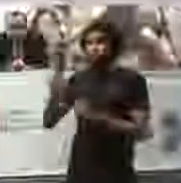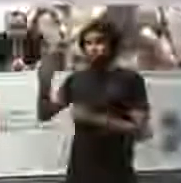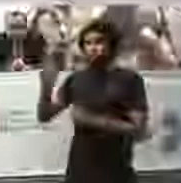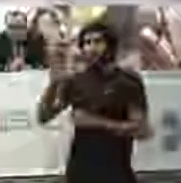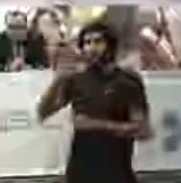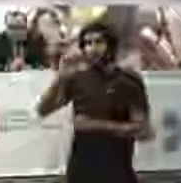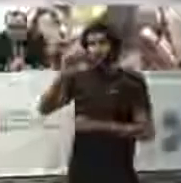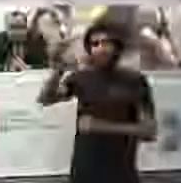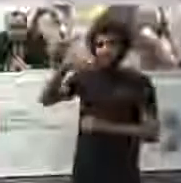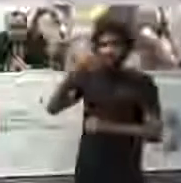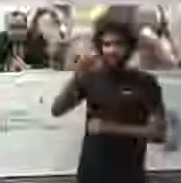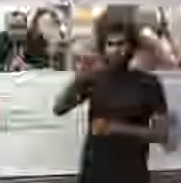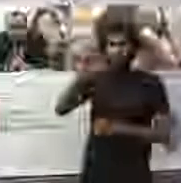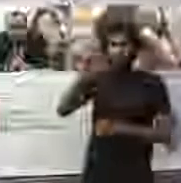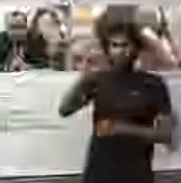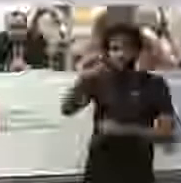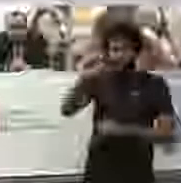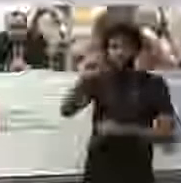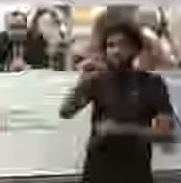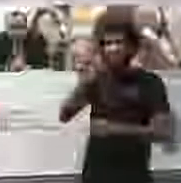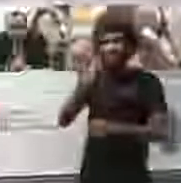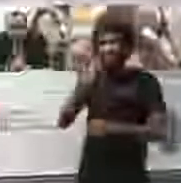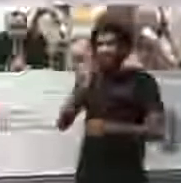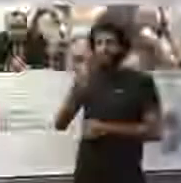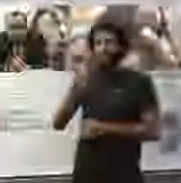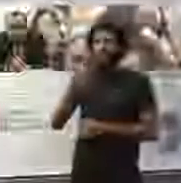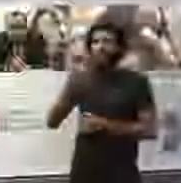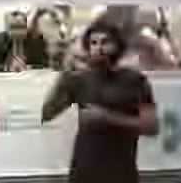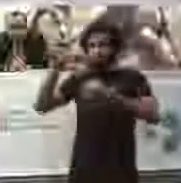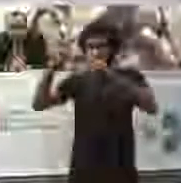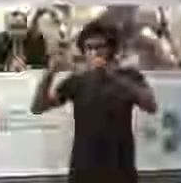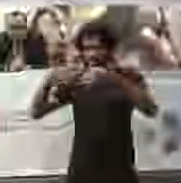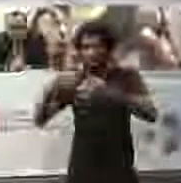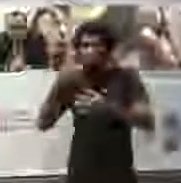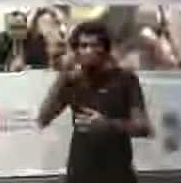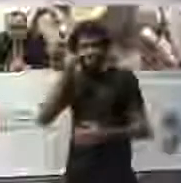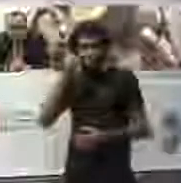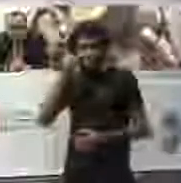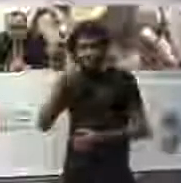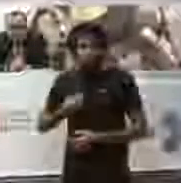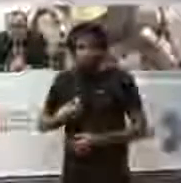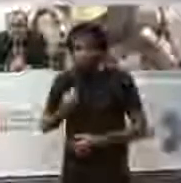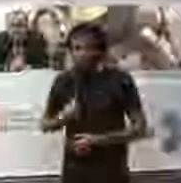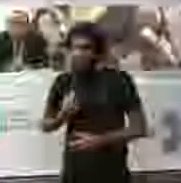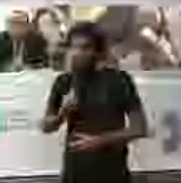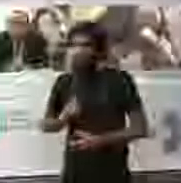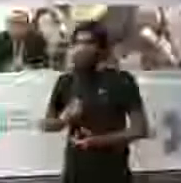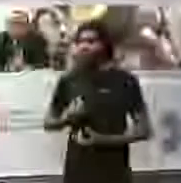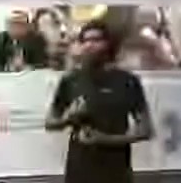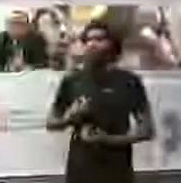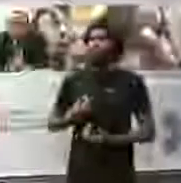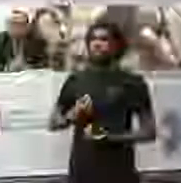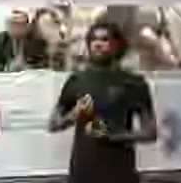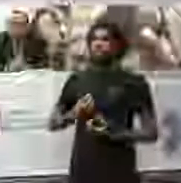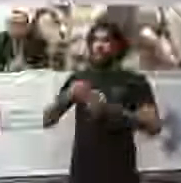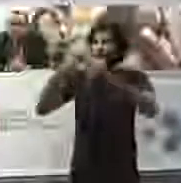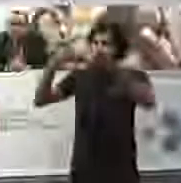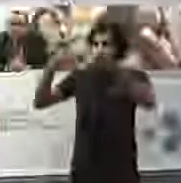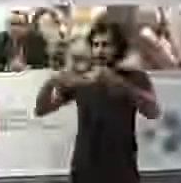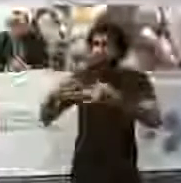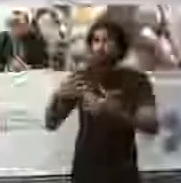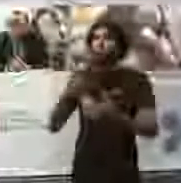falado da sua experiência e e que o que se justifica o que já se